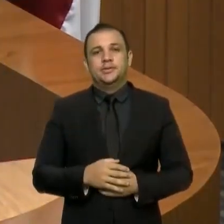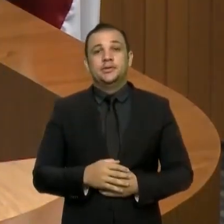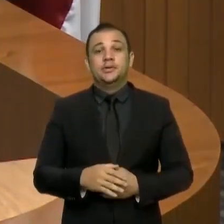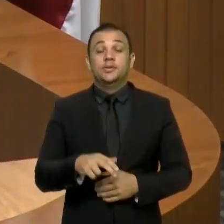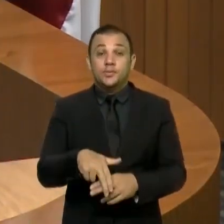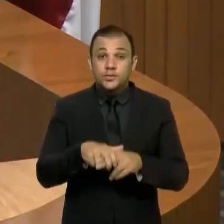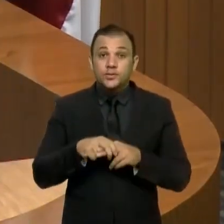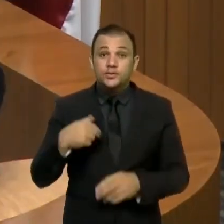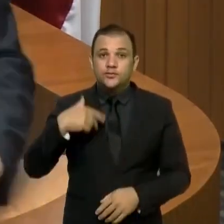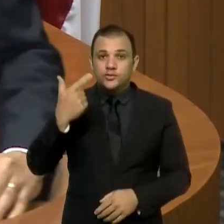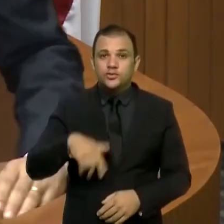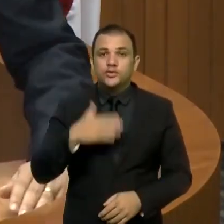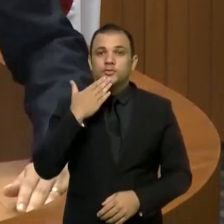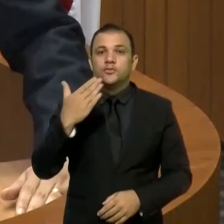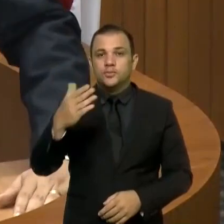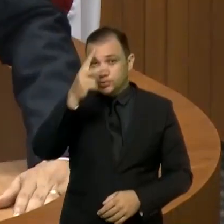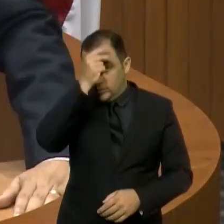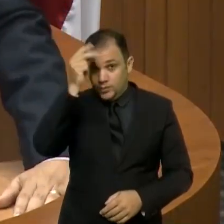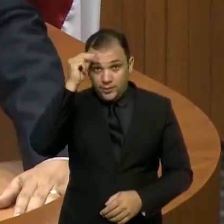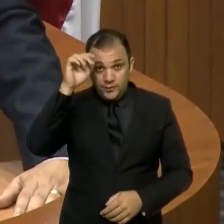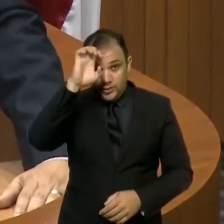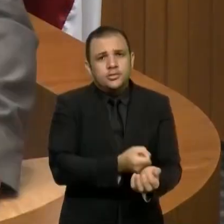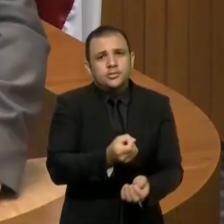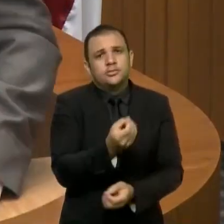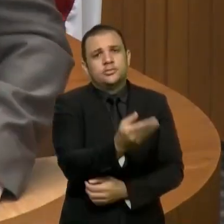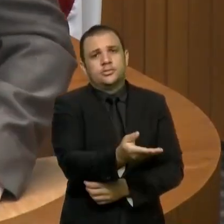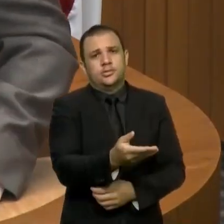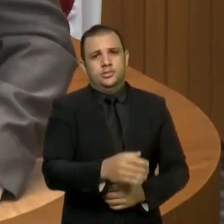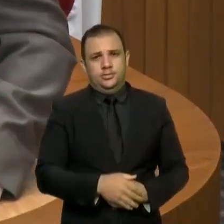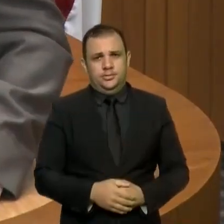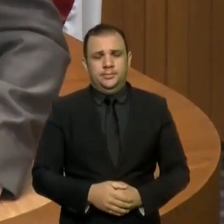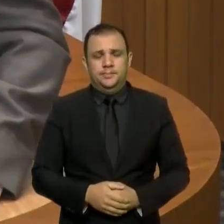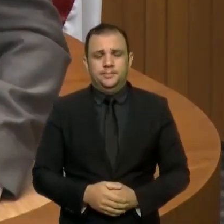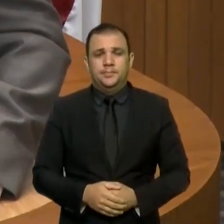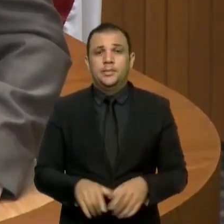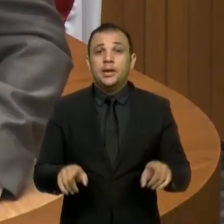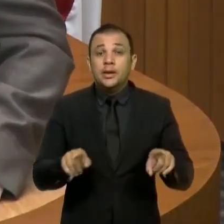ao prefeito Eduardo Braide, tenha sensibilidade. Quero também